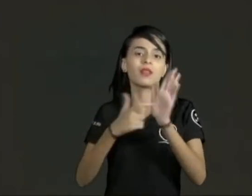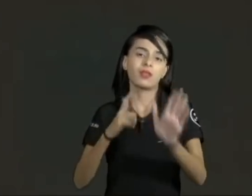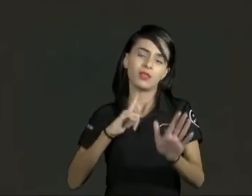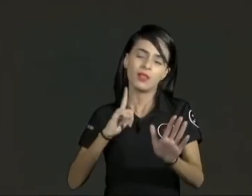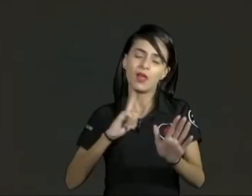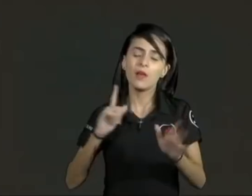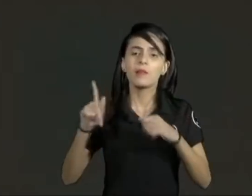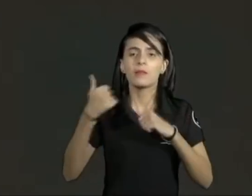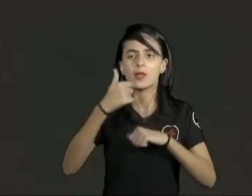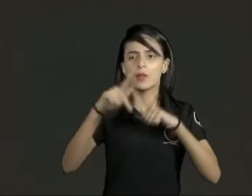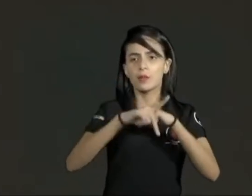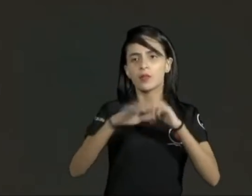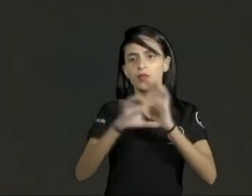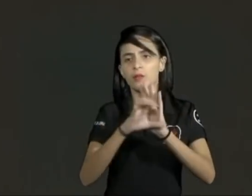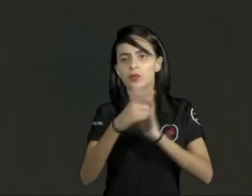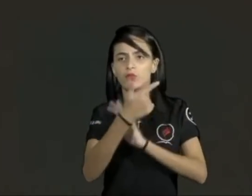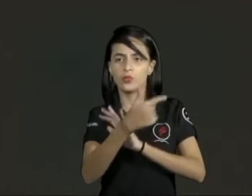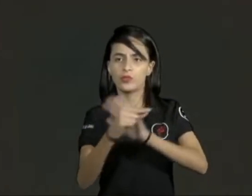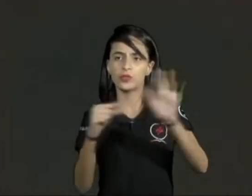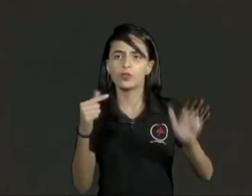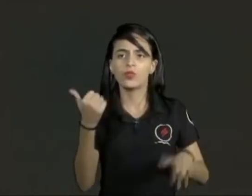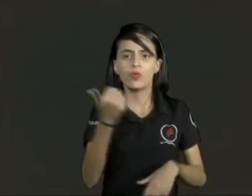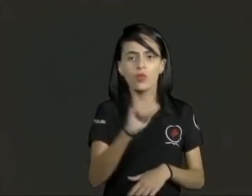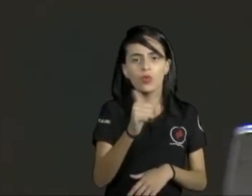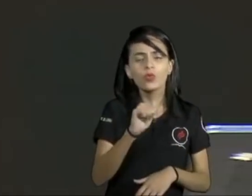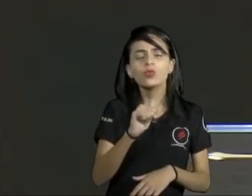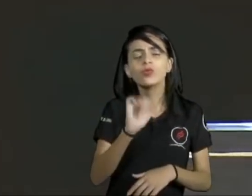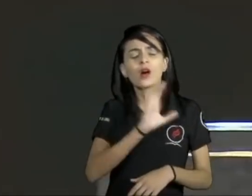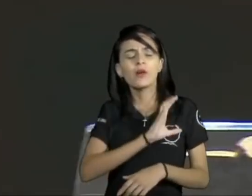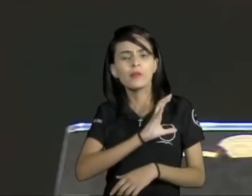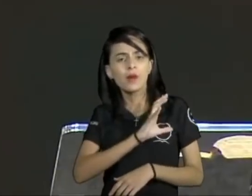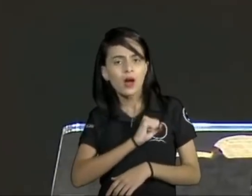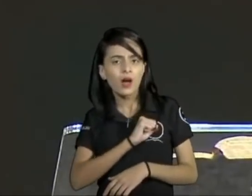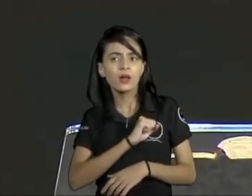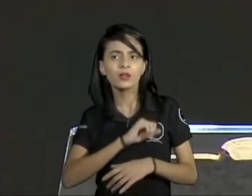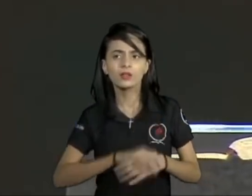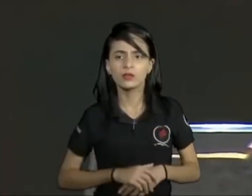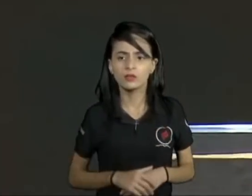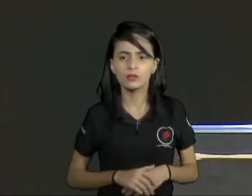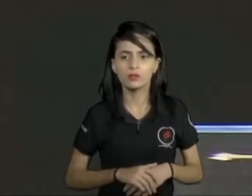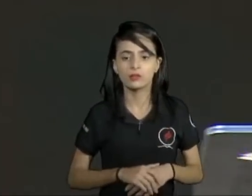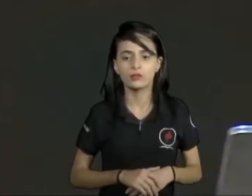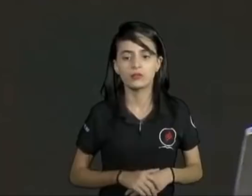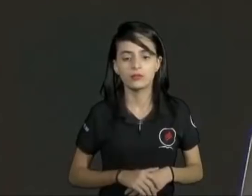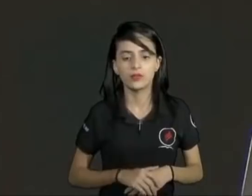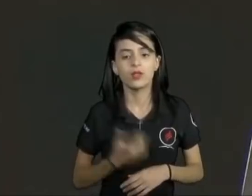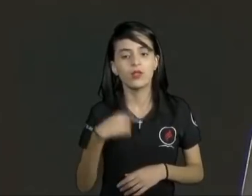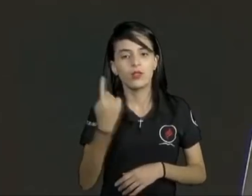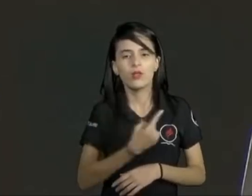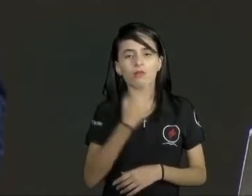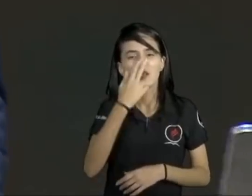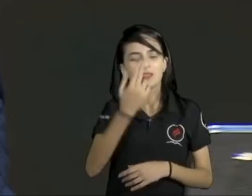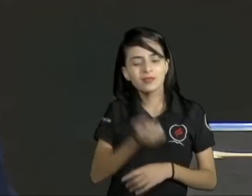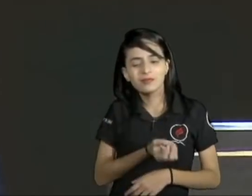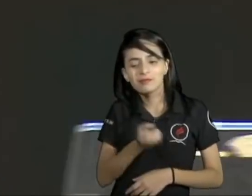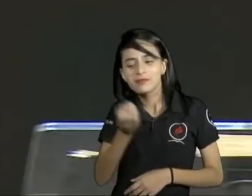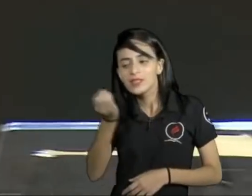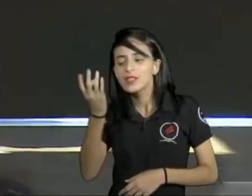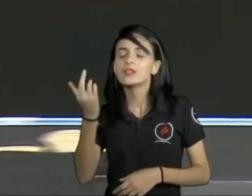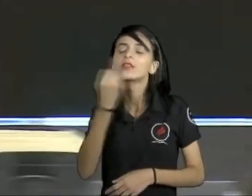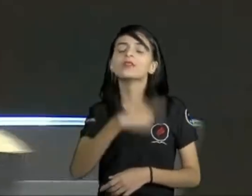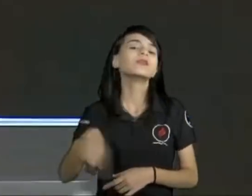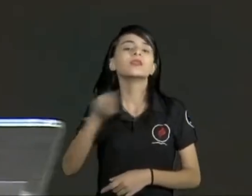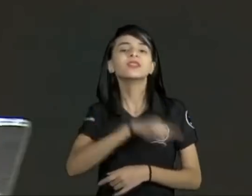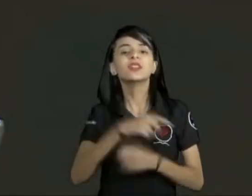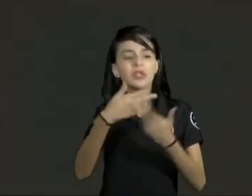Pedro em primeira Pedro 2 11 diz amados peço-vos como a peregrinos que vos abstenhais